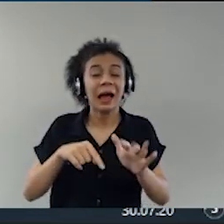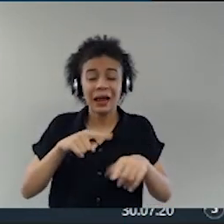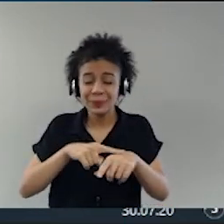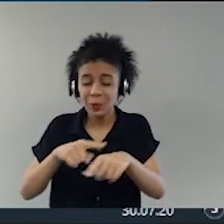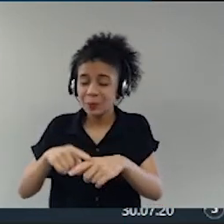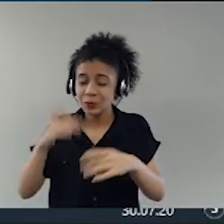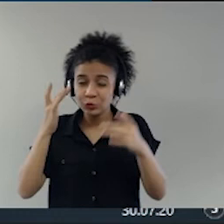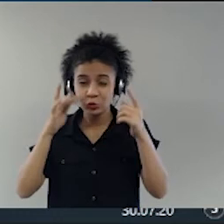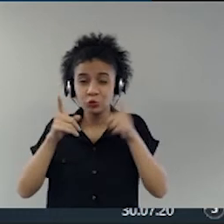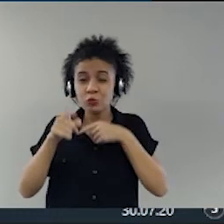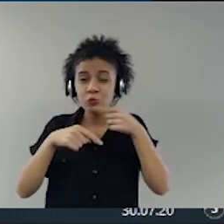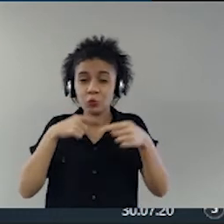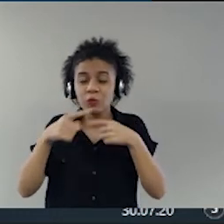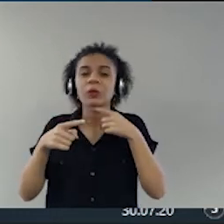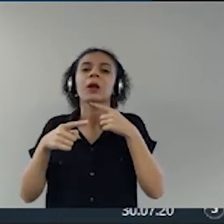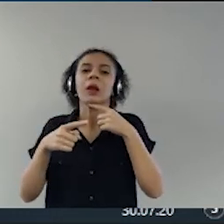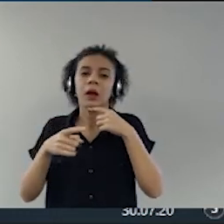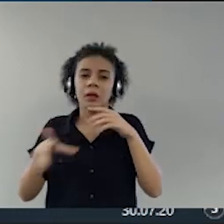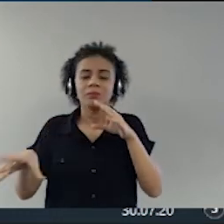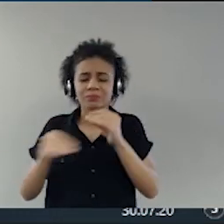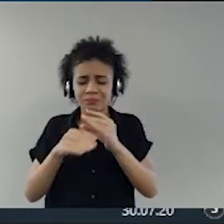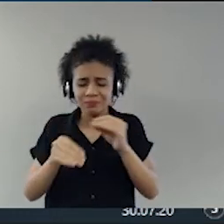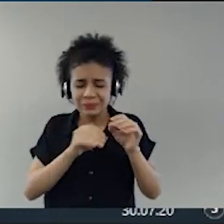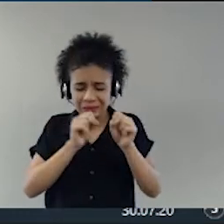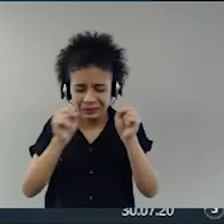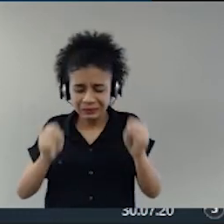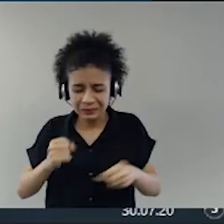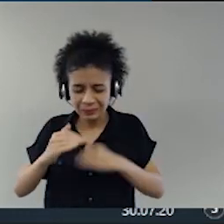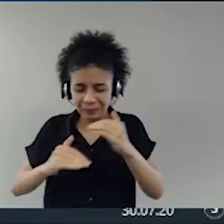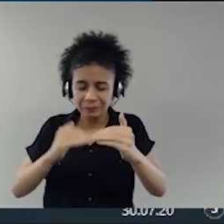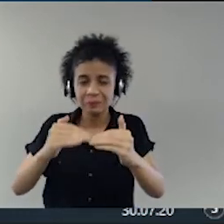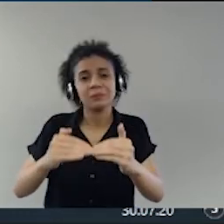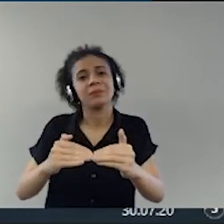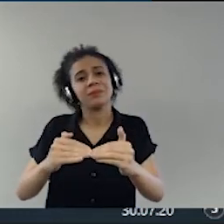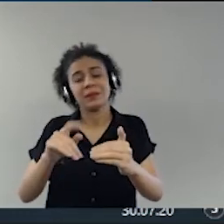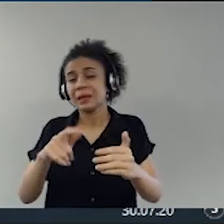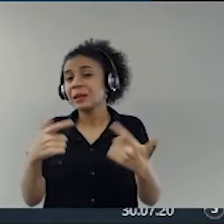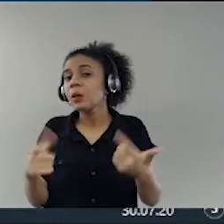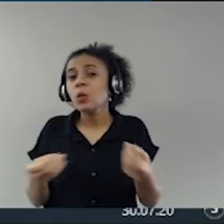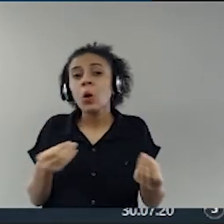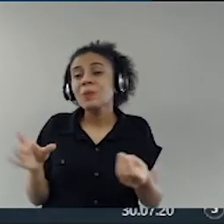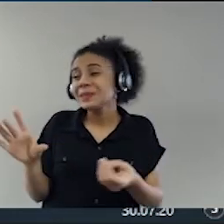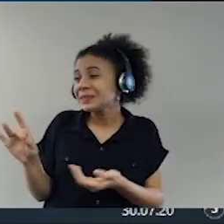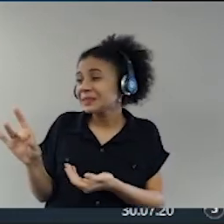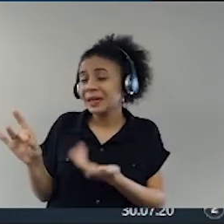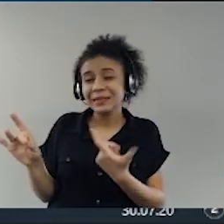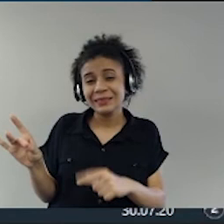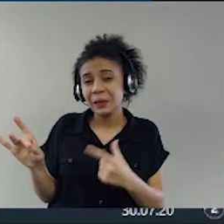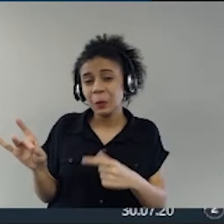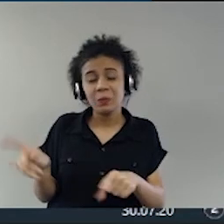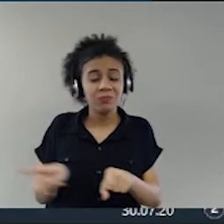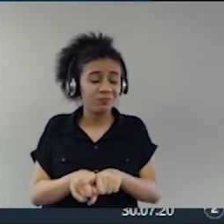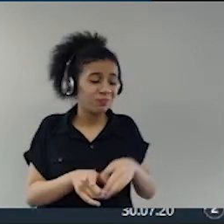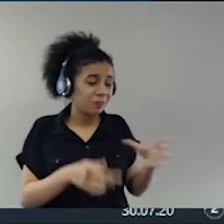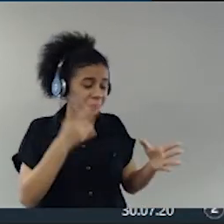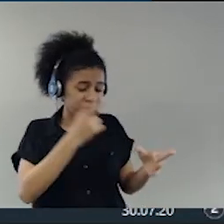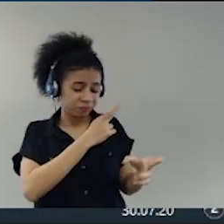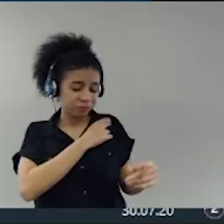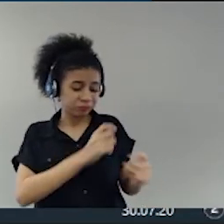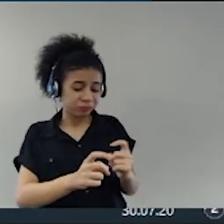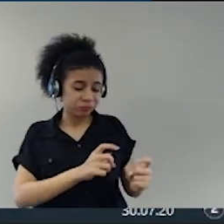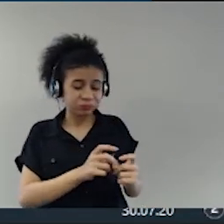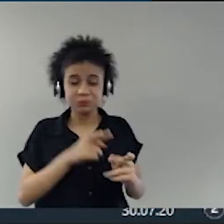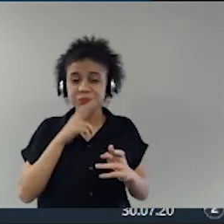incertezas que operam todo esse sistema. Então, nesses momentos, você não tem nem a ciência, né, nem os gestores